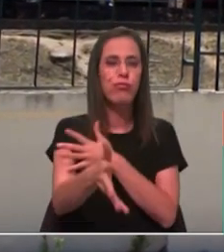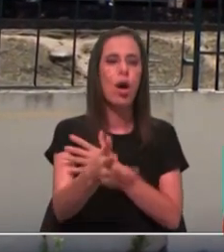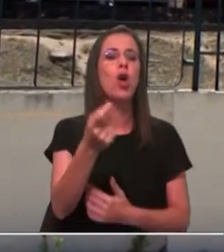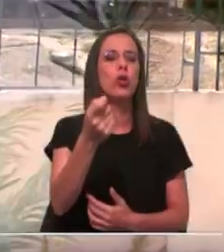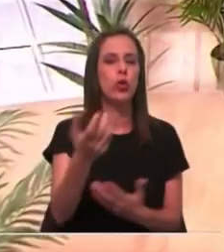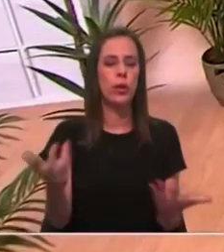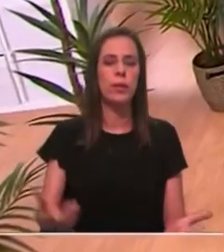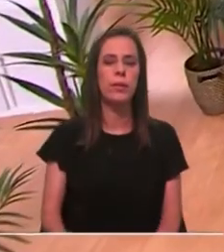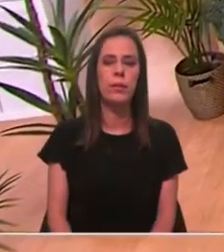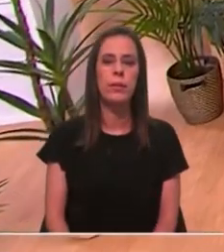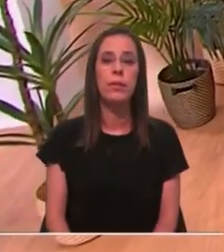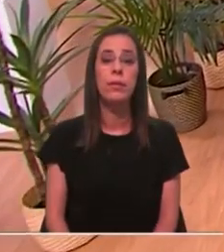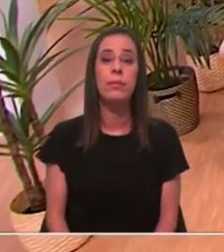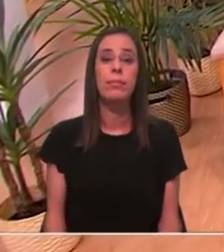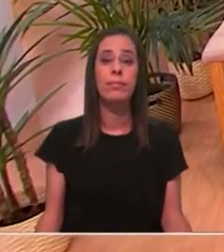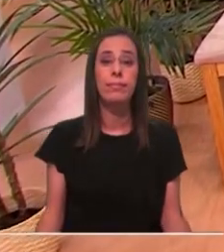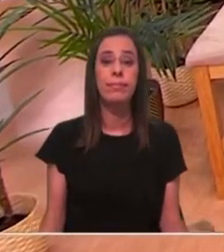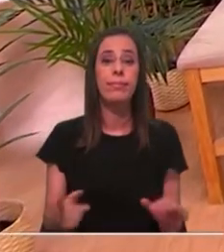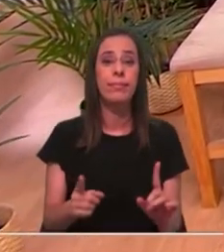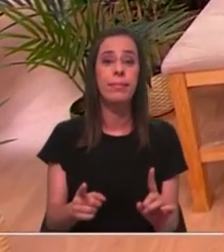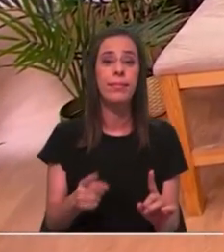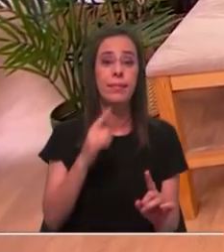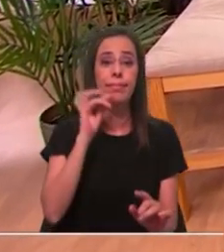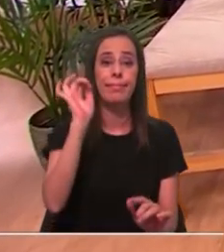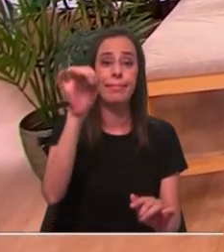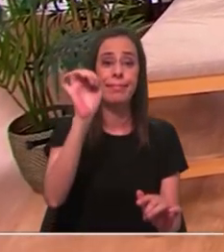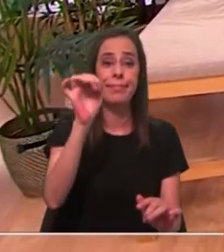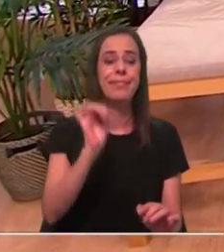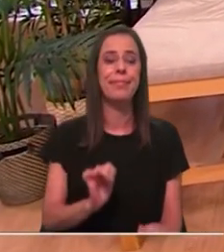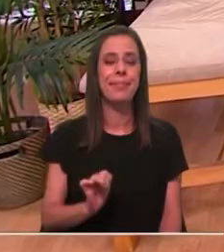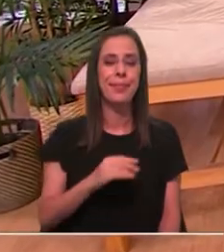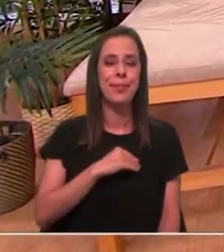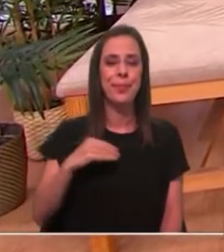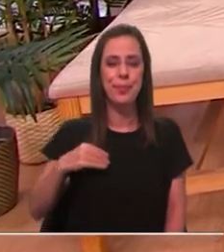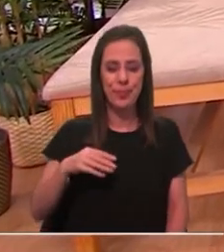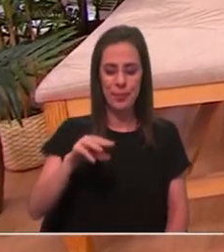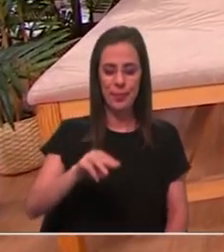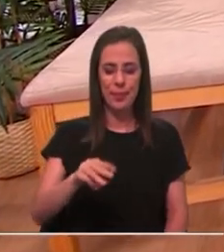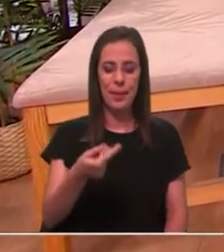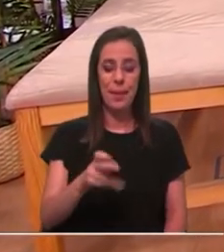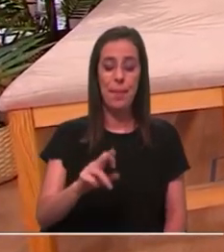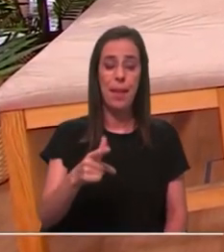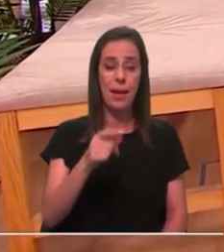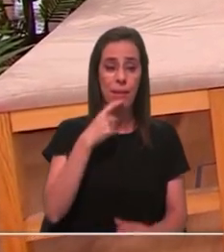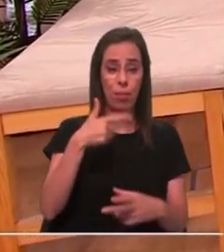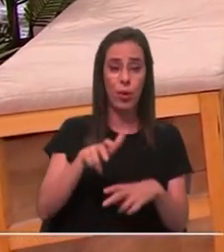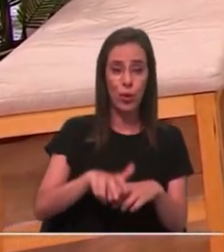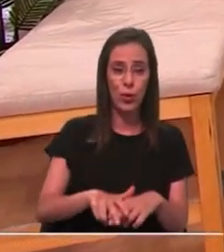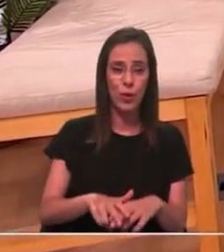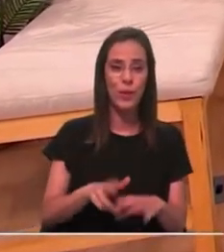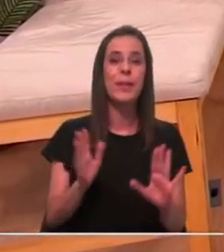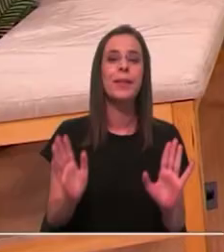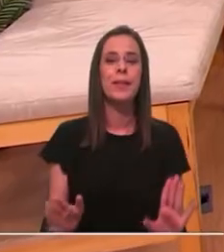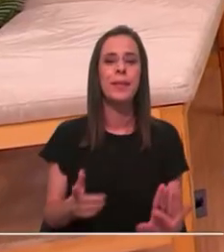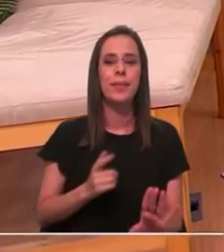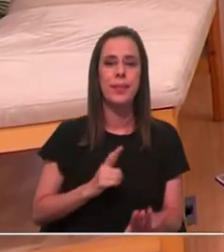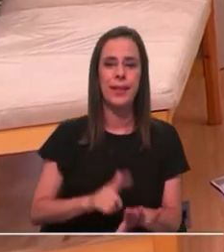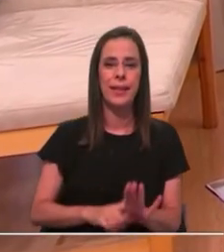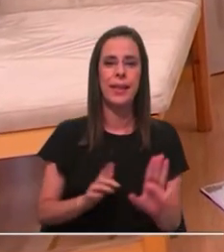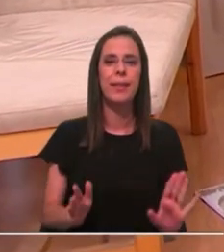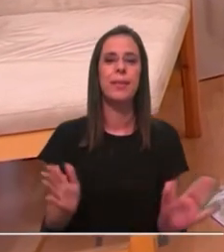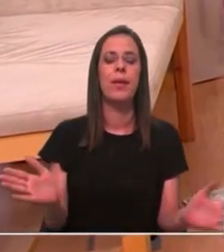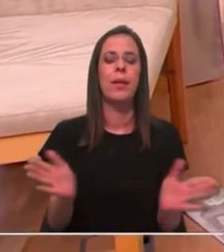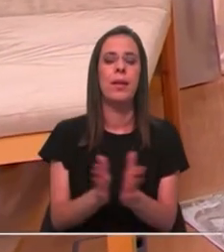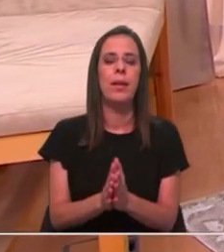radiação. Knock, knock, doutora Marta. Posso entrar? Obrigada. Cheguei a tempo, não cheguei?